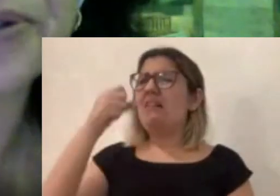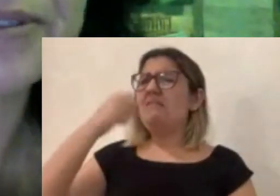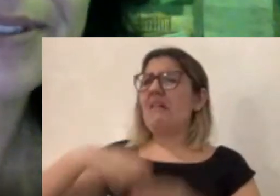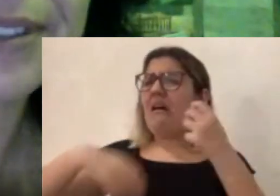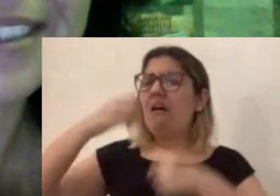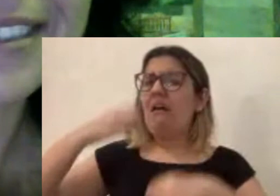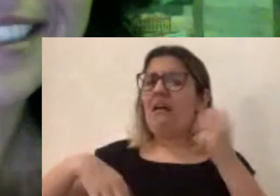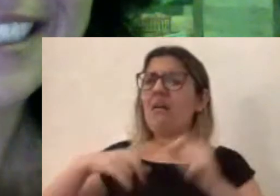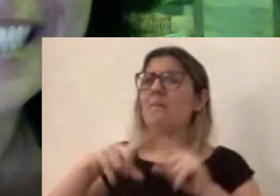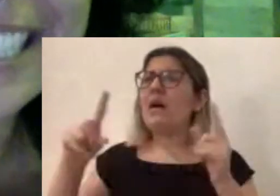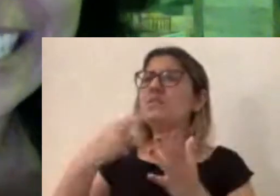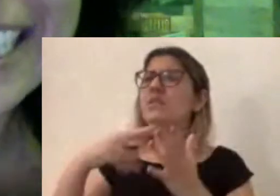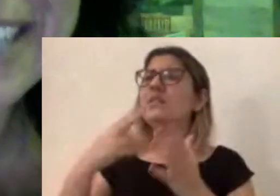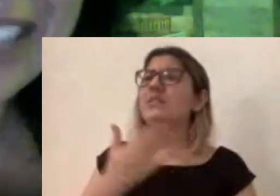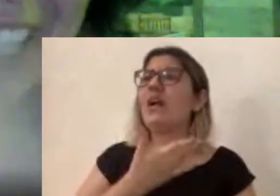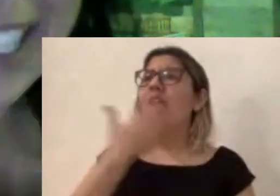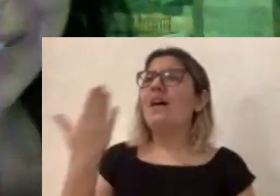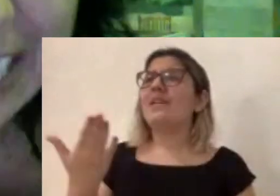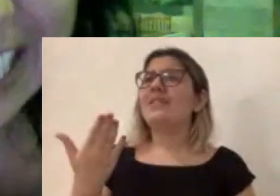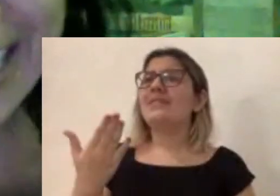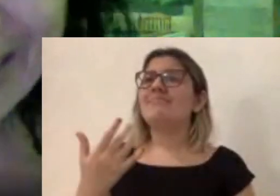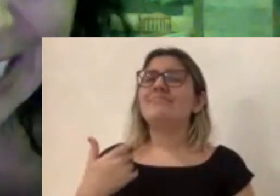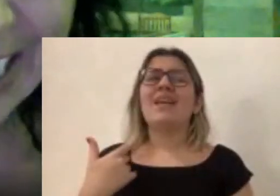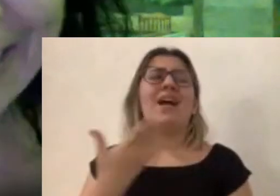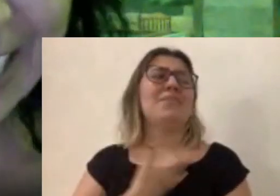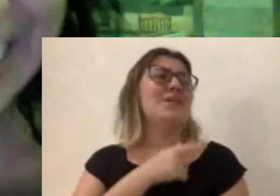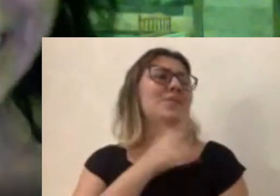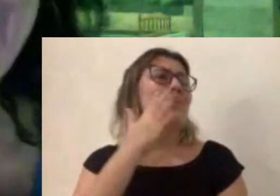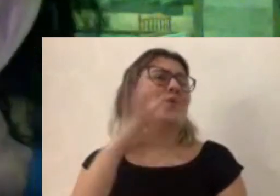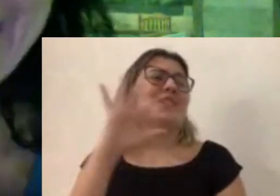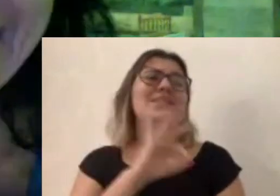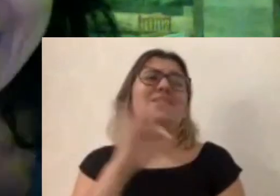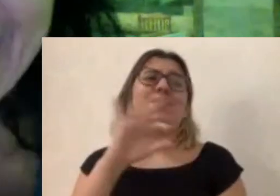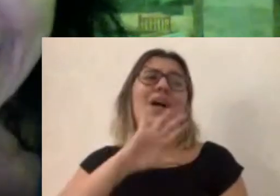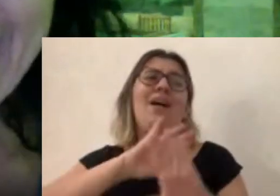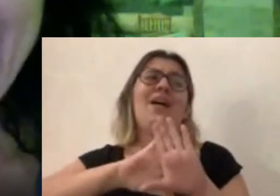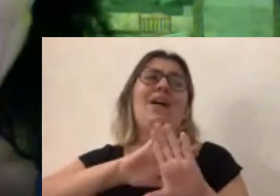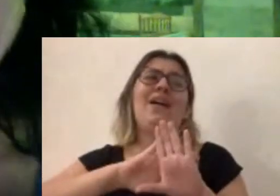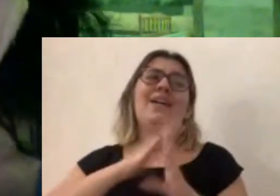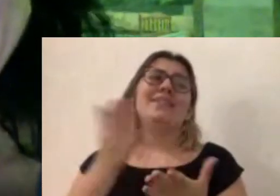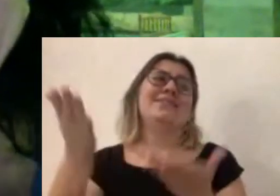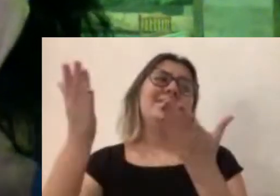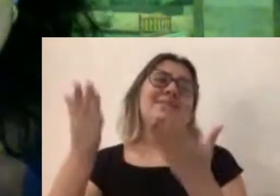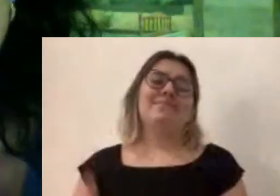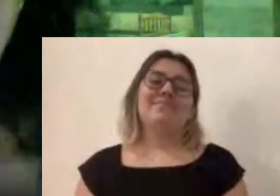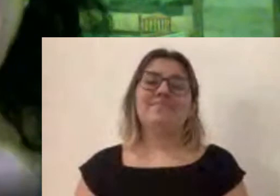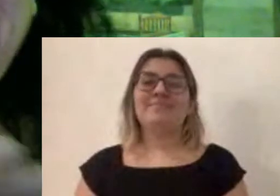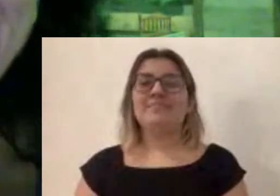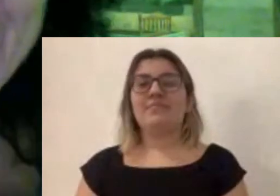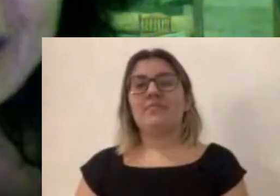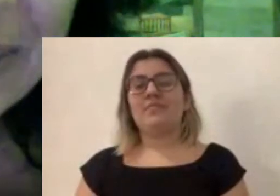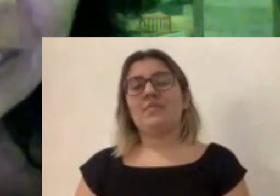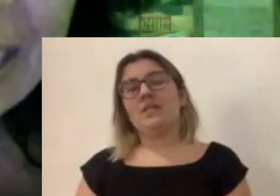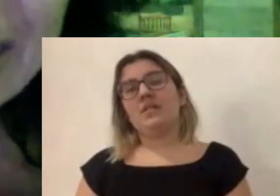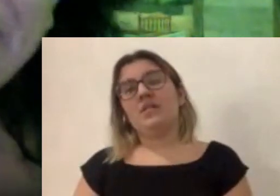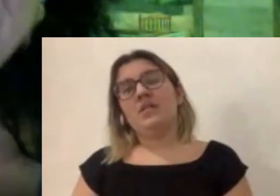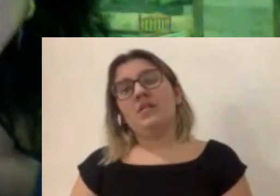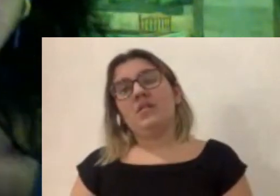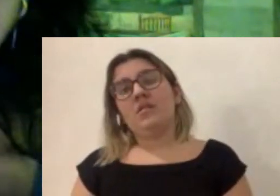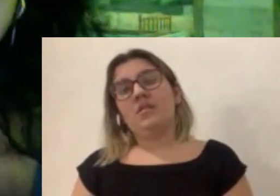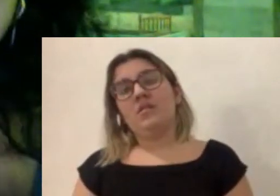dançou? Eu falei, ai, amiga, você não entendeu nada. Né? Que pena que você não